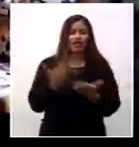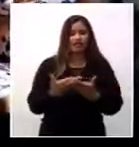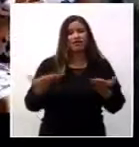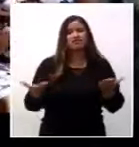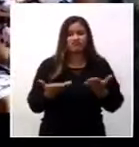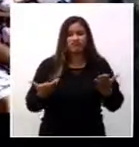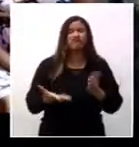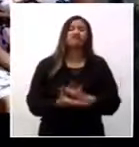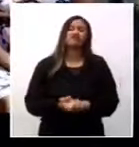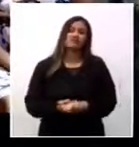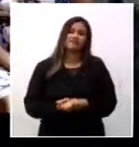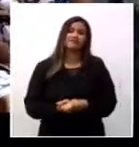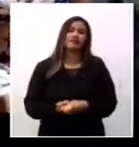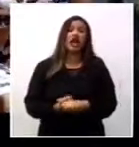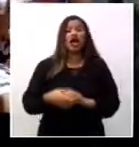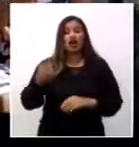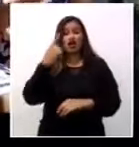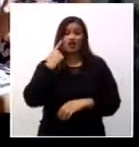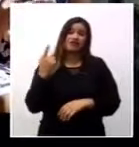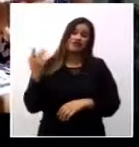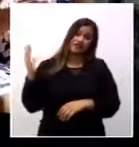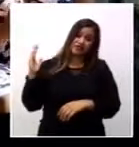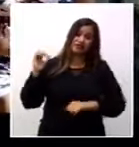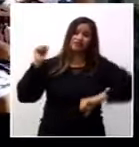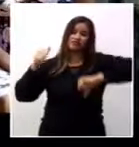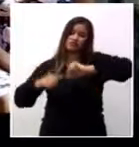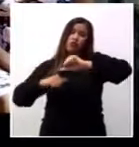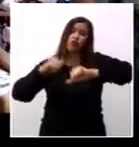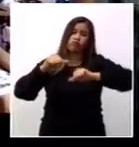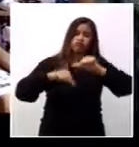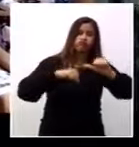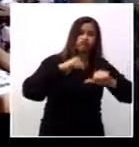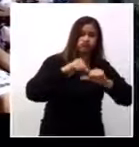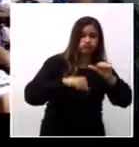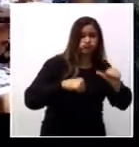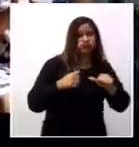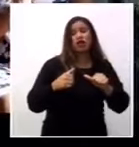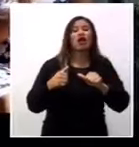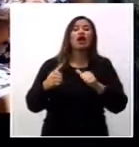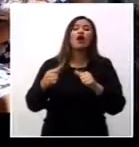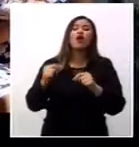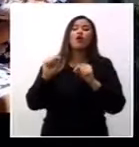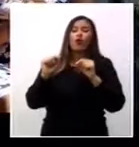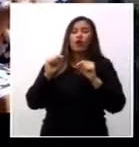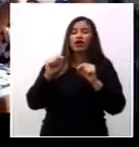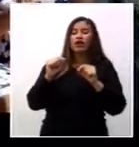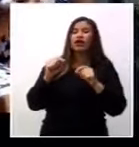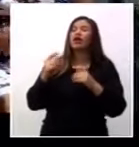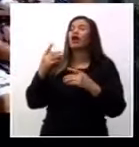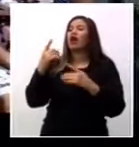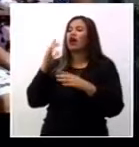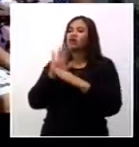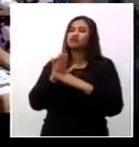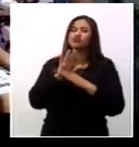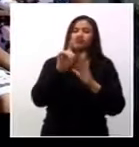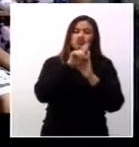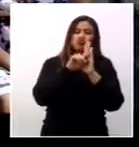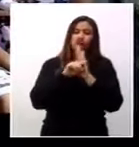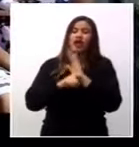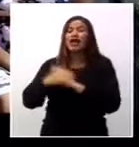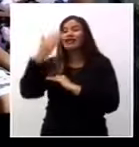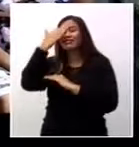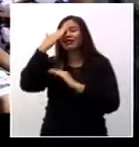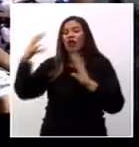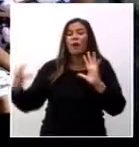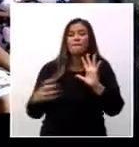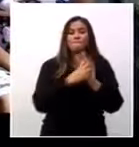Como vocês puderam ver, as transformações em uma paisagem nos dão importantes pistas para compreender os